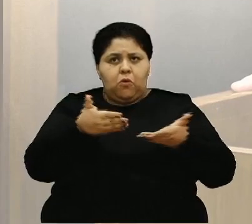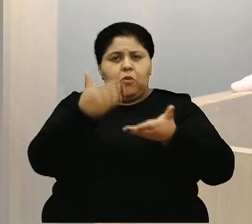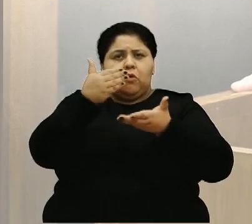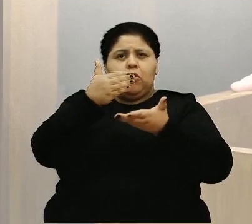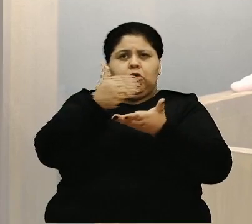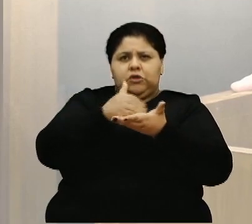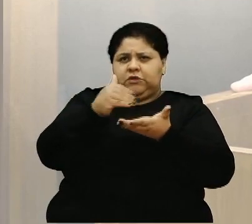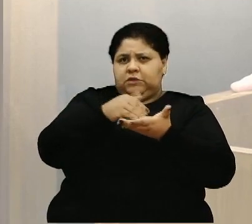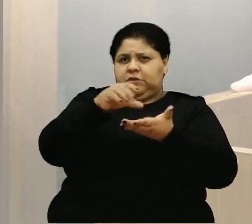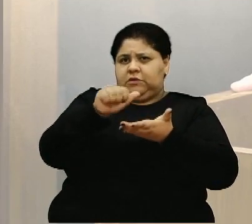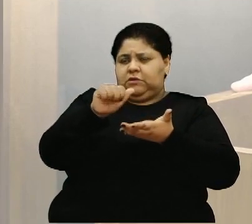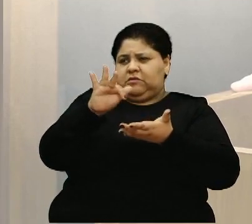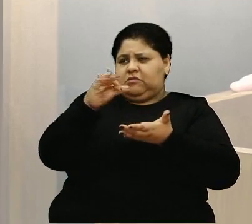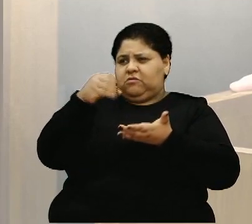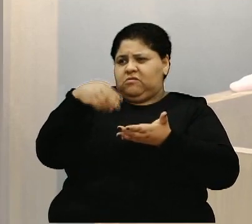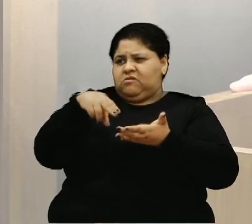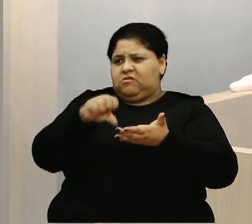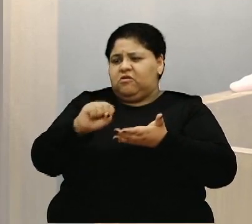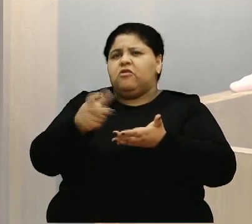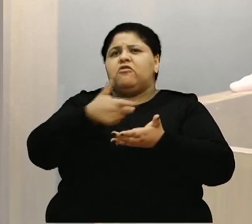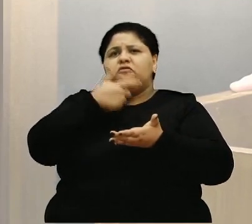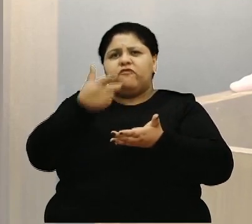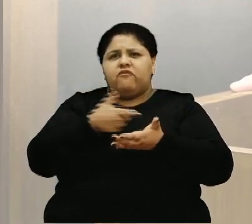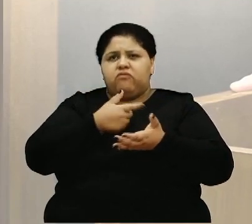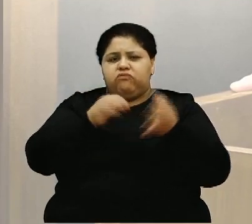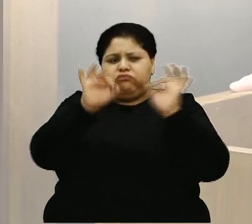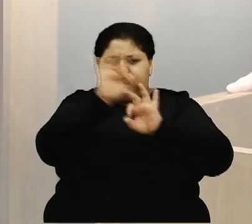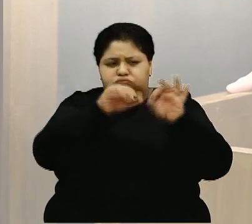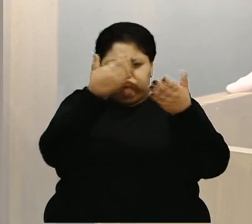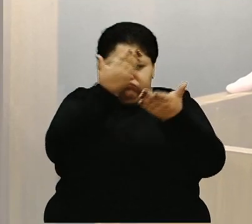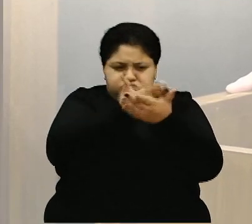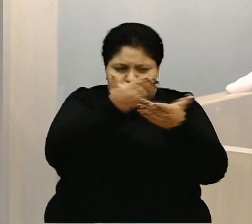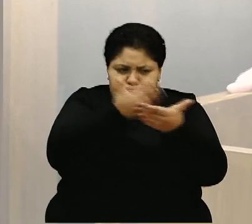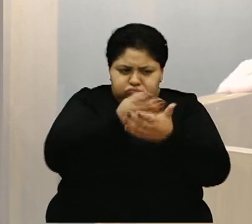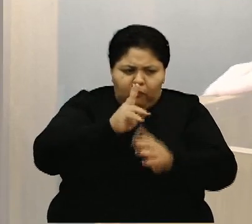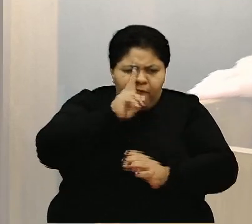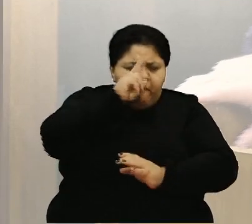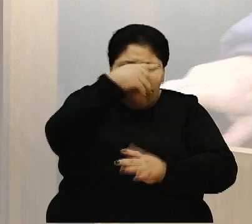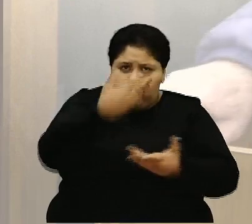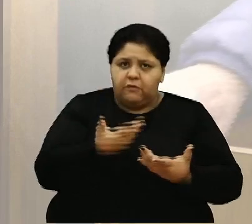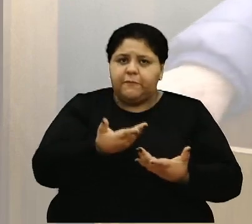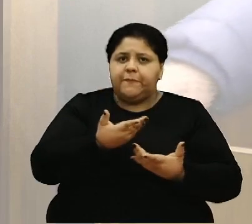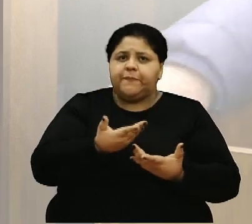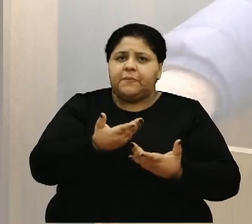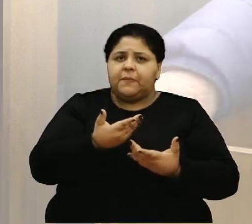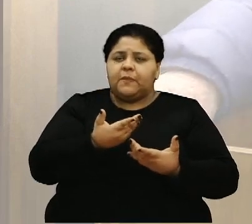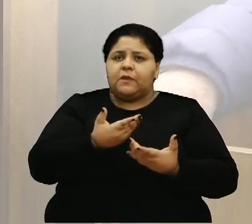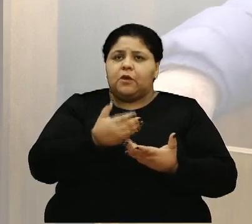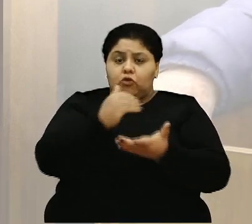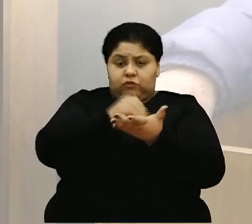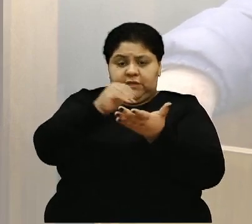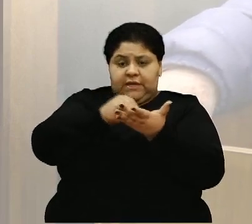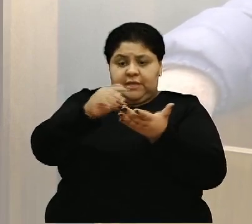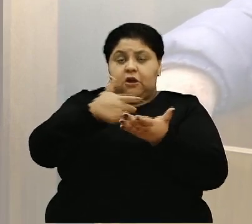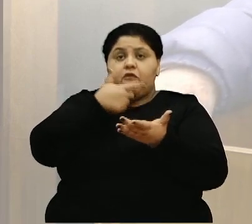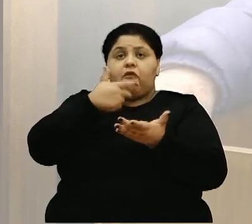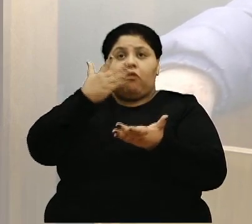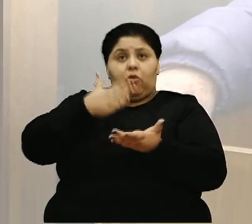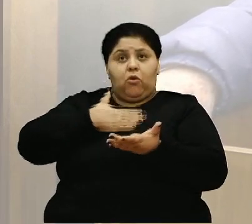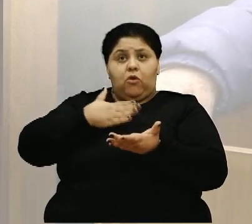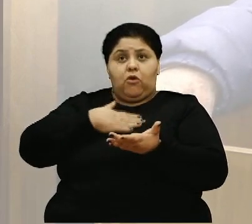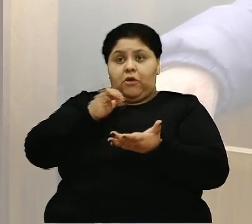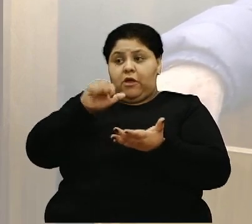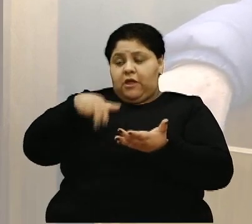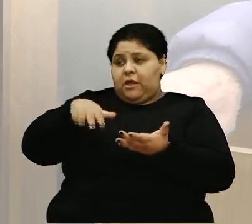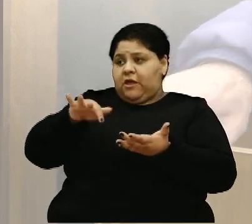Alfonso, uma orientação, uma dedicação, um estudo muito forte. Ele me disse até que a